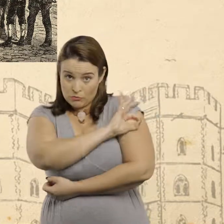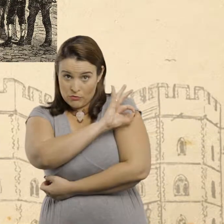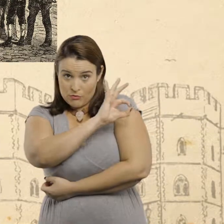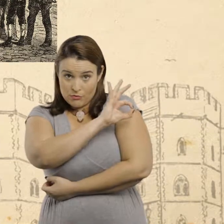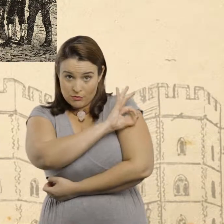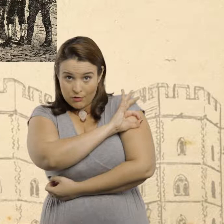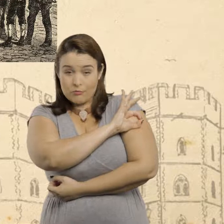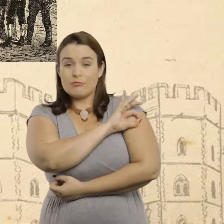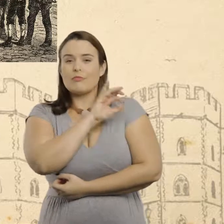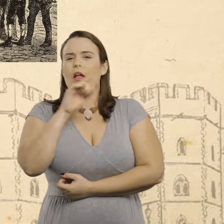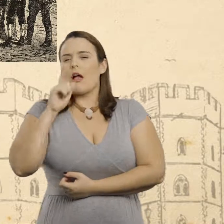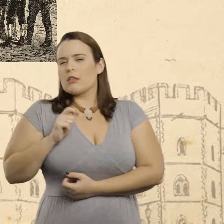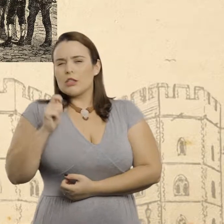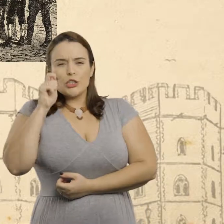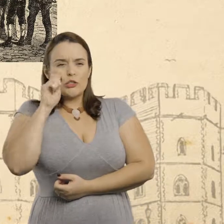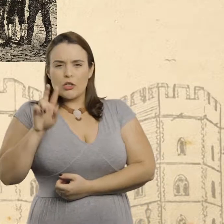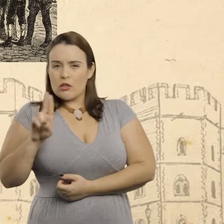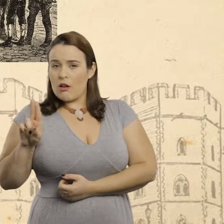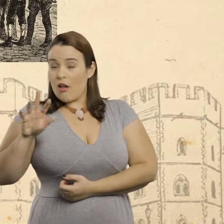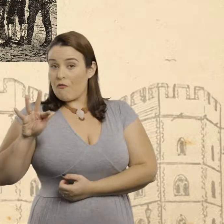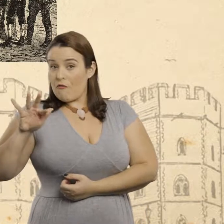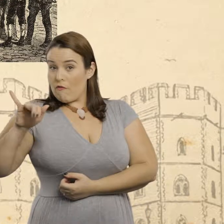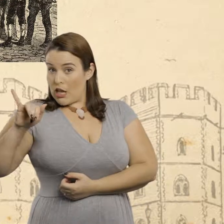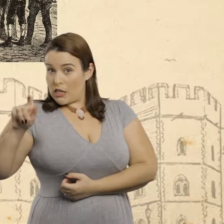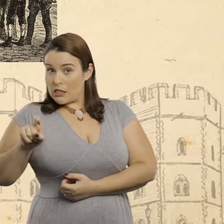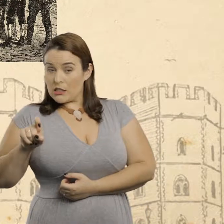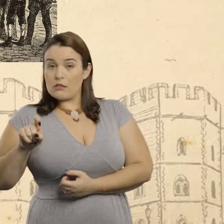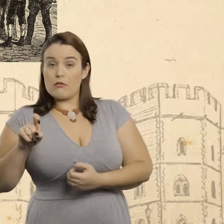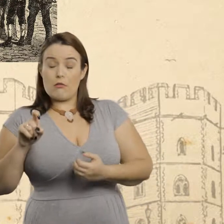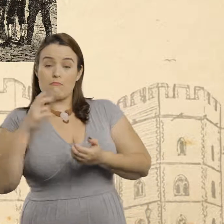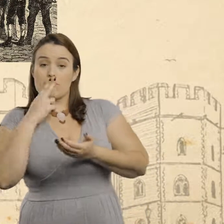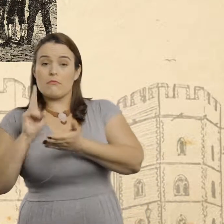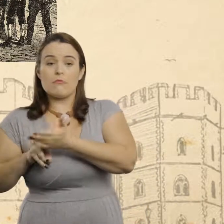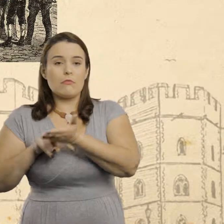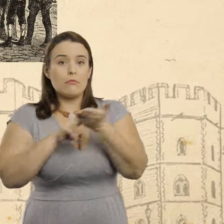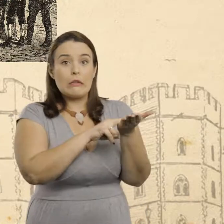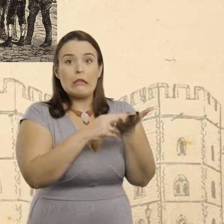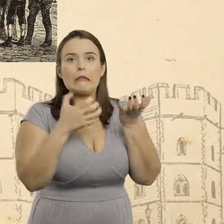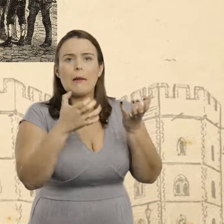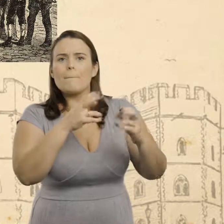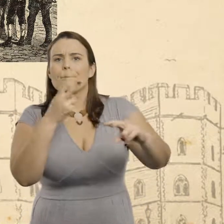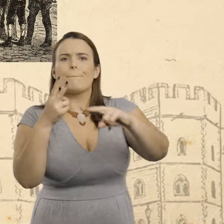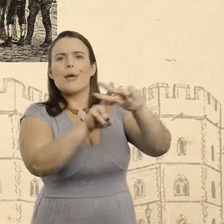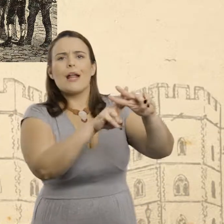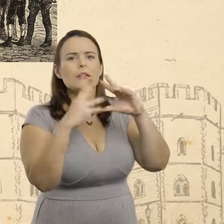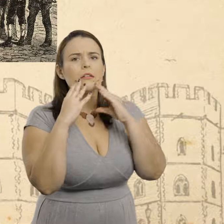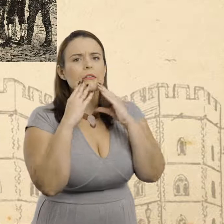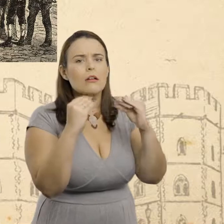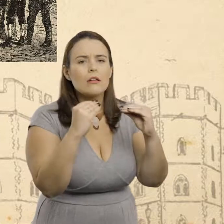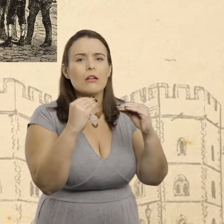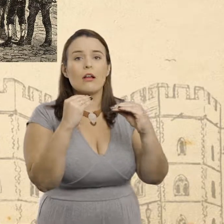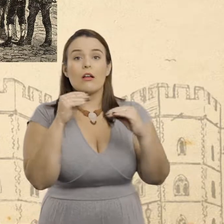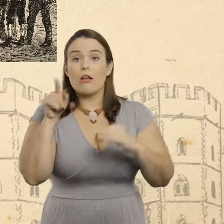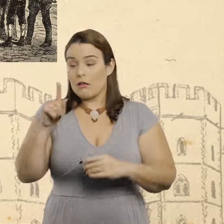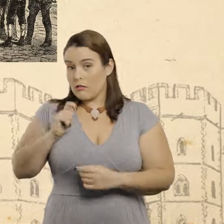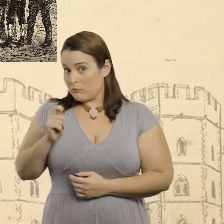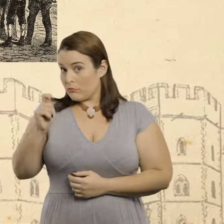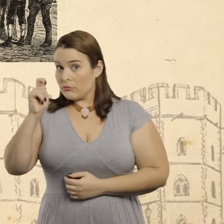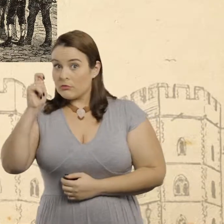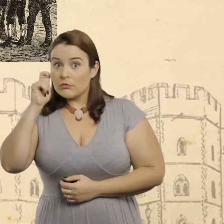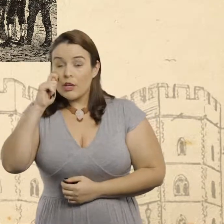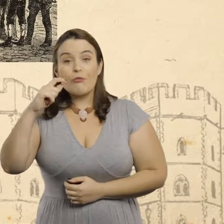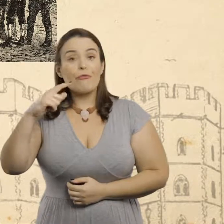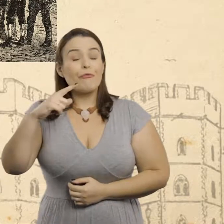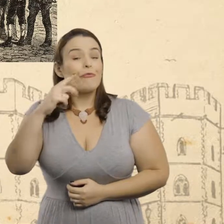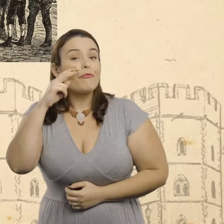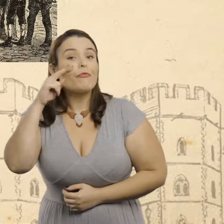polícia recebeu uma mensagem do detetive Fix. Ele queria prender Phileas Fogg. O detetive Fix tinha visto a descrição do